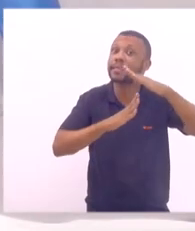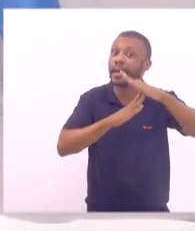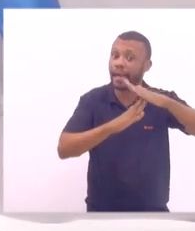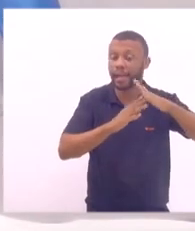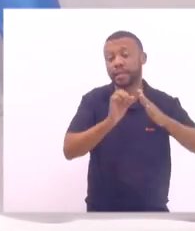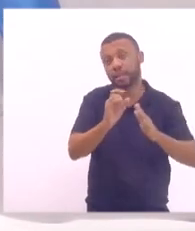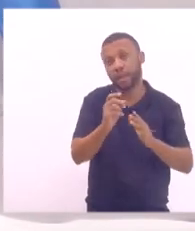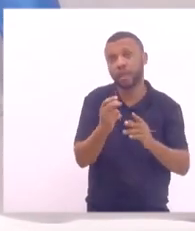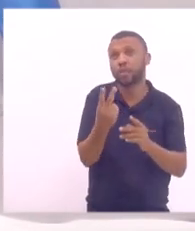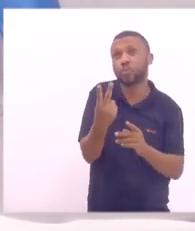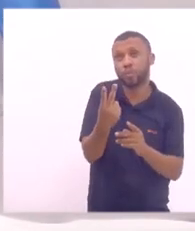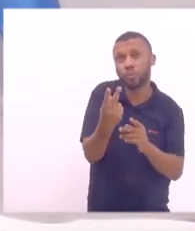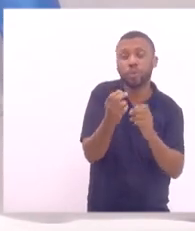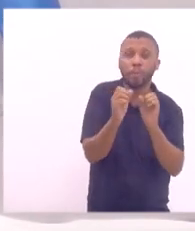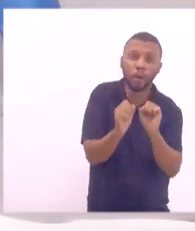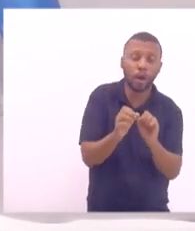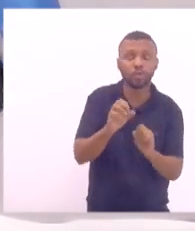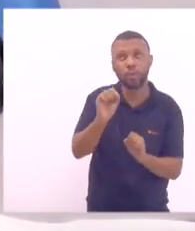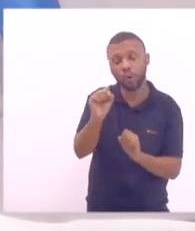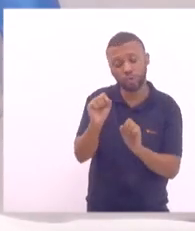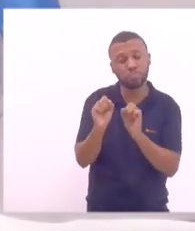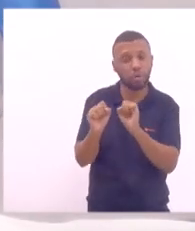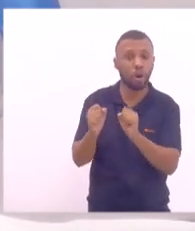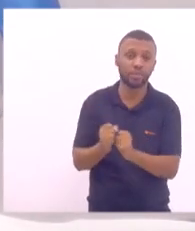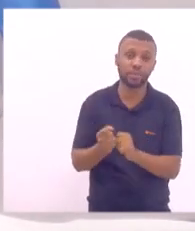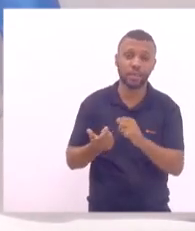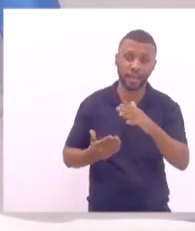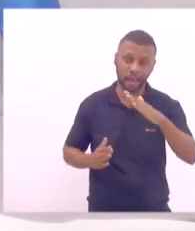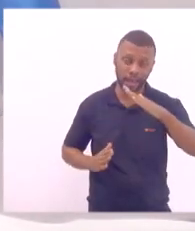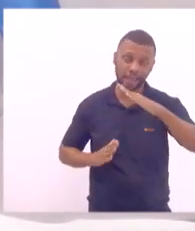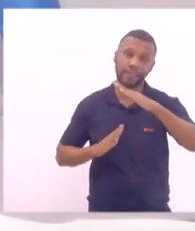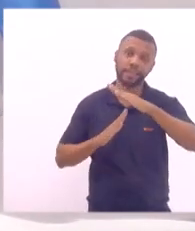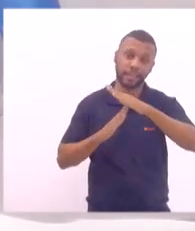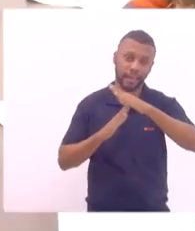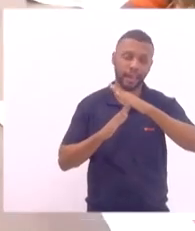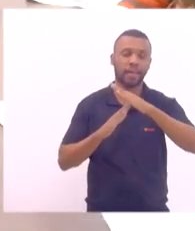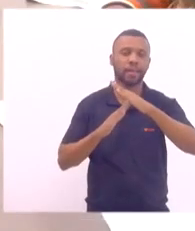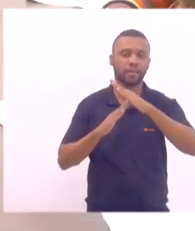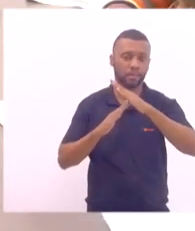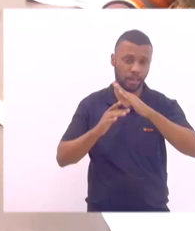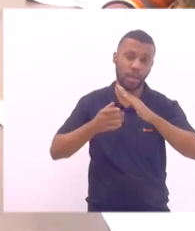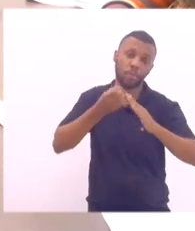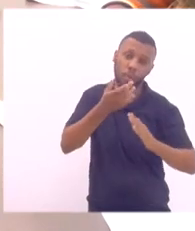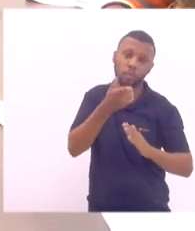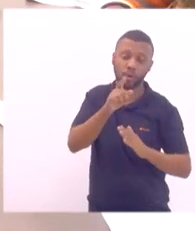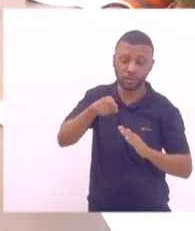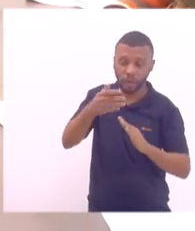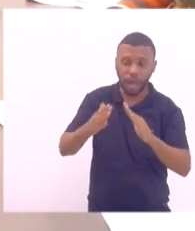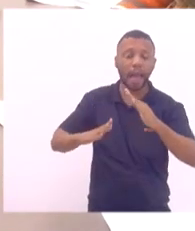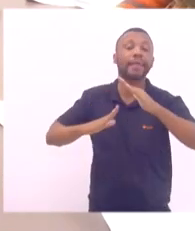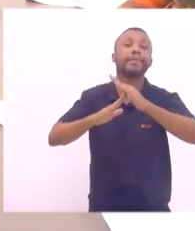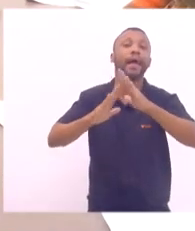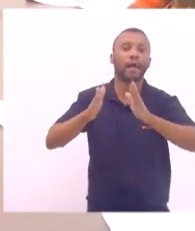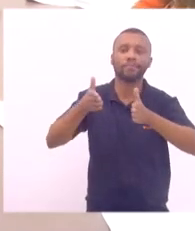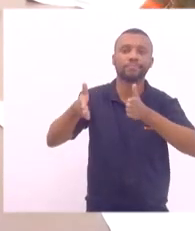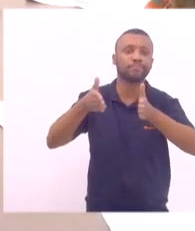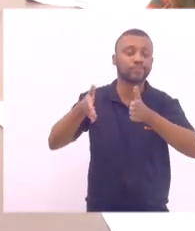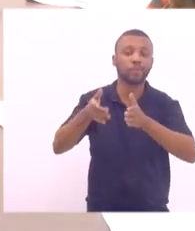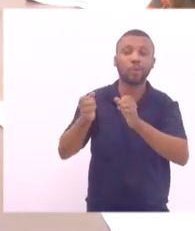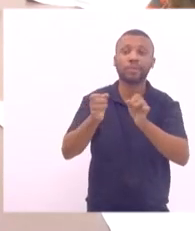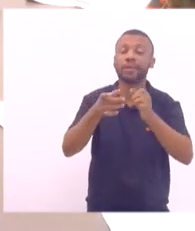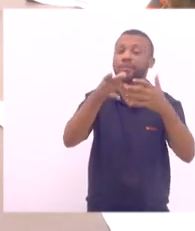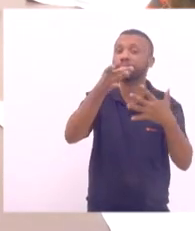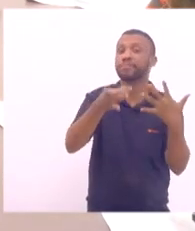quiser fazer em duas, pode. Se puder fazer em oito, pode. Em até... Entendeu? Diz que pode ampliar por decreto. É poder discricionário